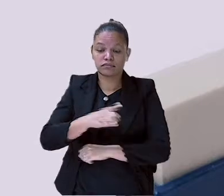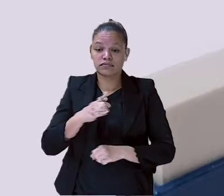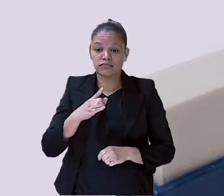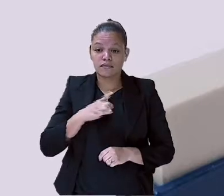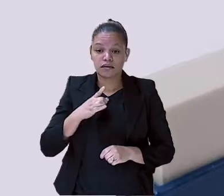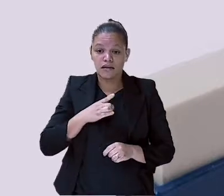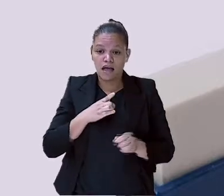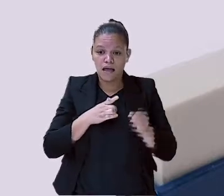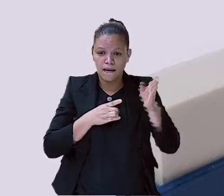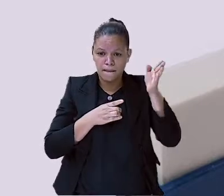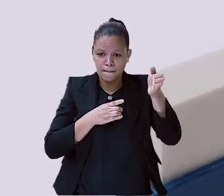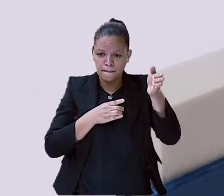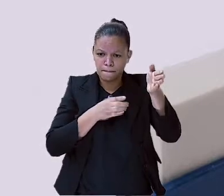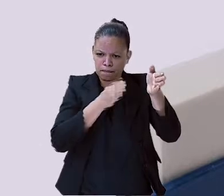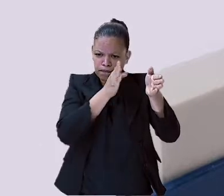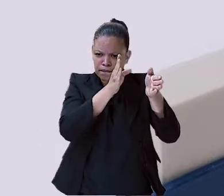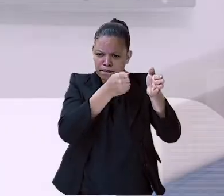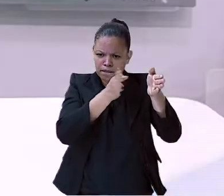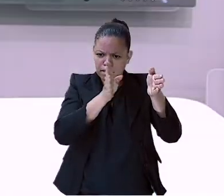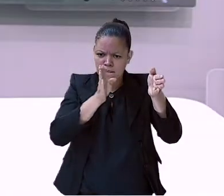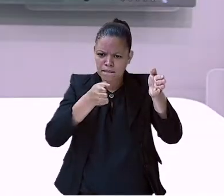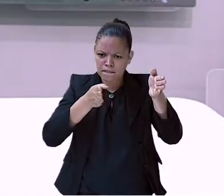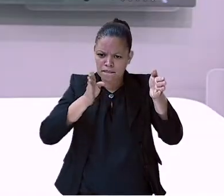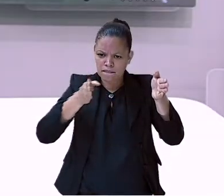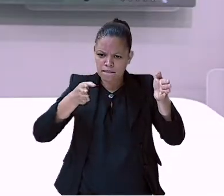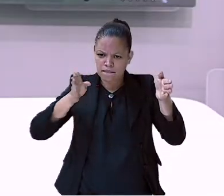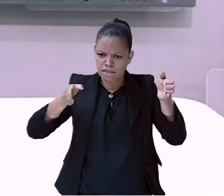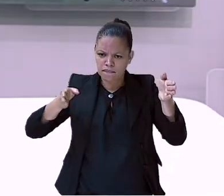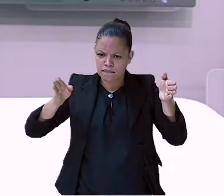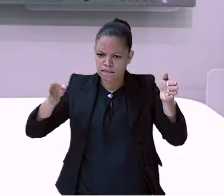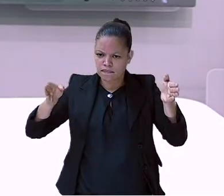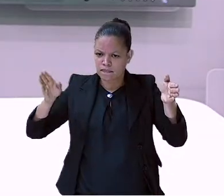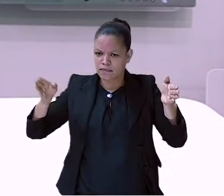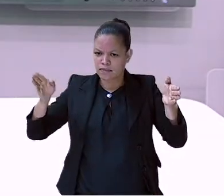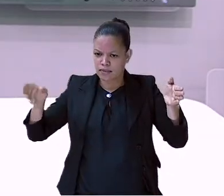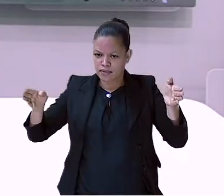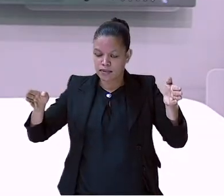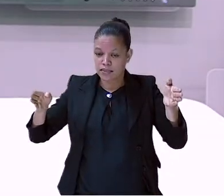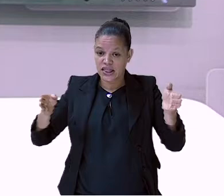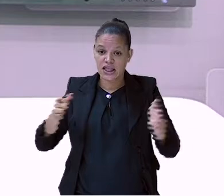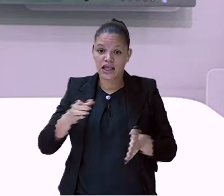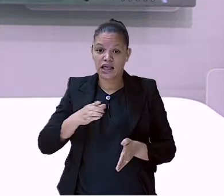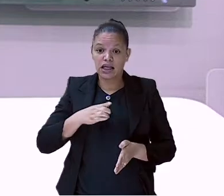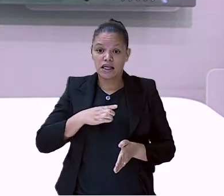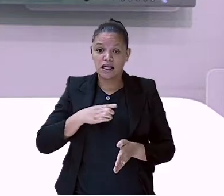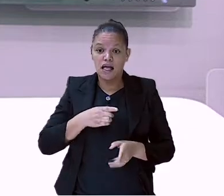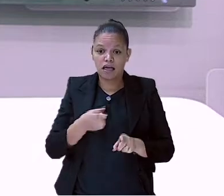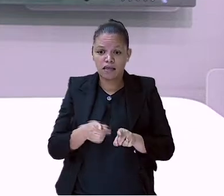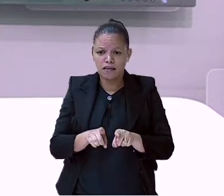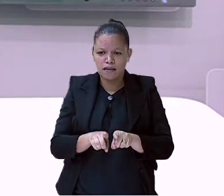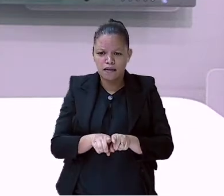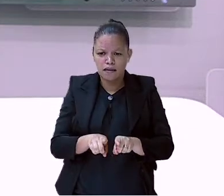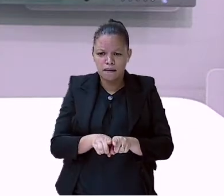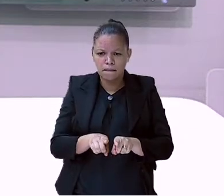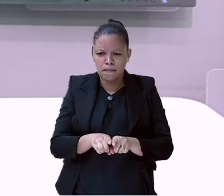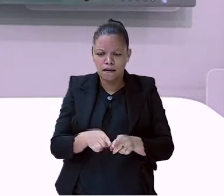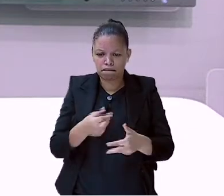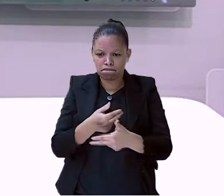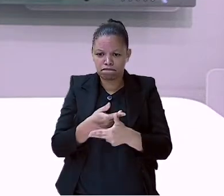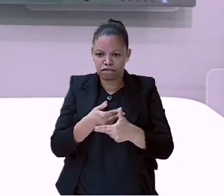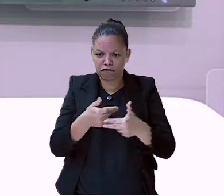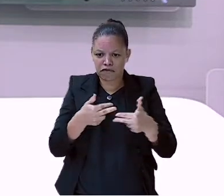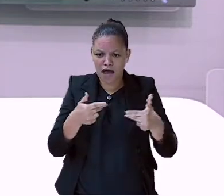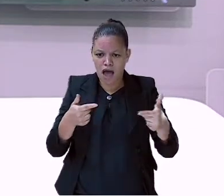no meio do centímetro. Então, fica mais fácil para você medir, por quê? Porque eu sei aqui que